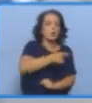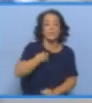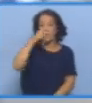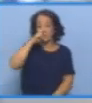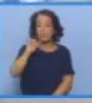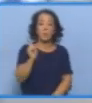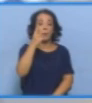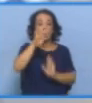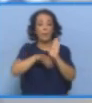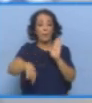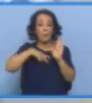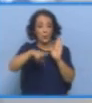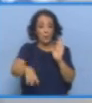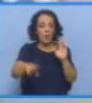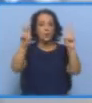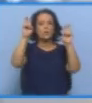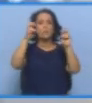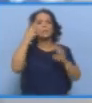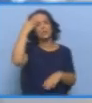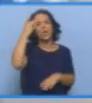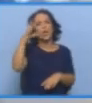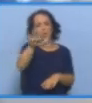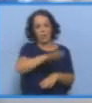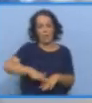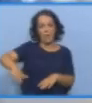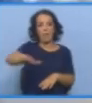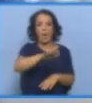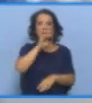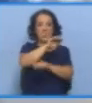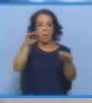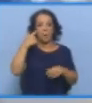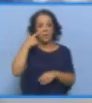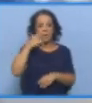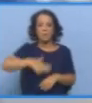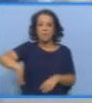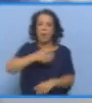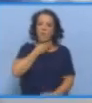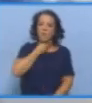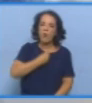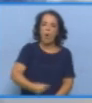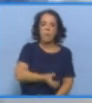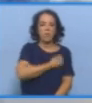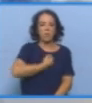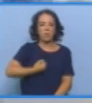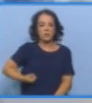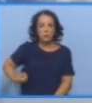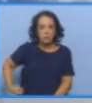que foi feito em Portugal sobre o distrito de Setúbal, realmente chamando a atenção para o desemprego e para a fome, que foi feito, aliás, num programa